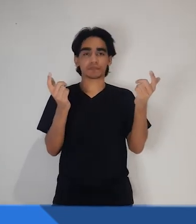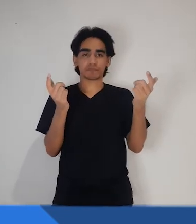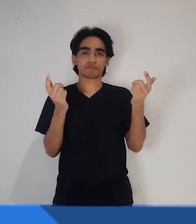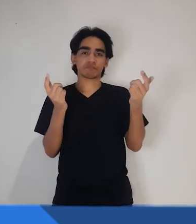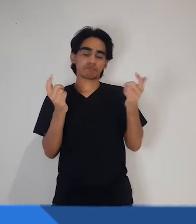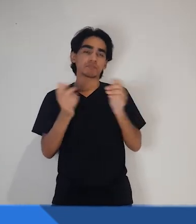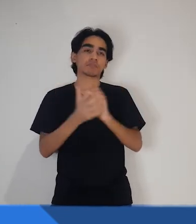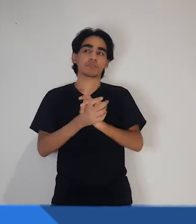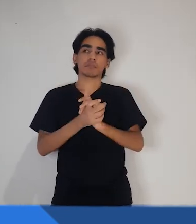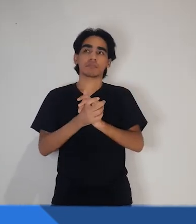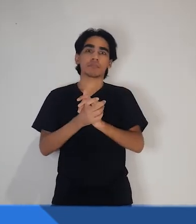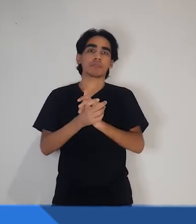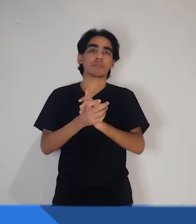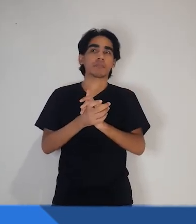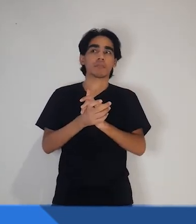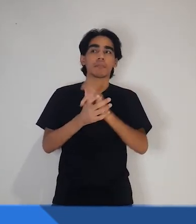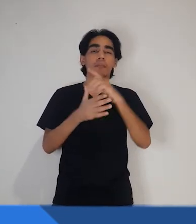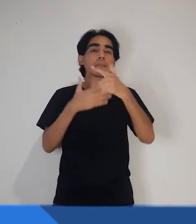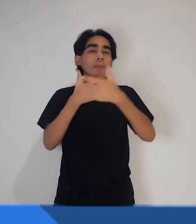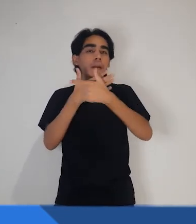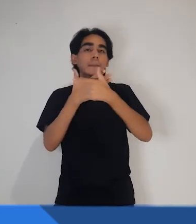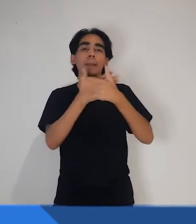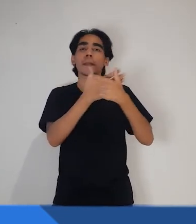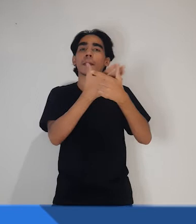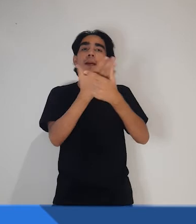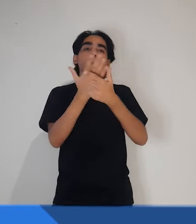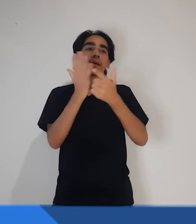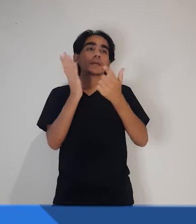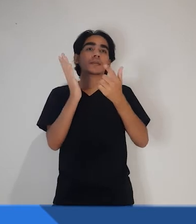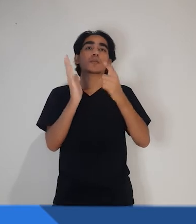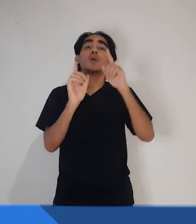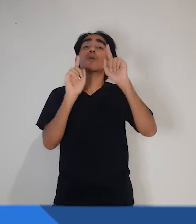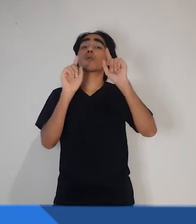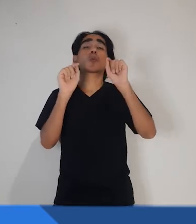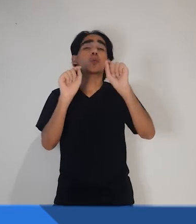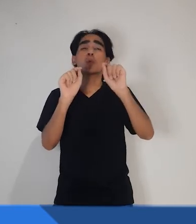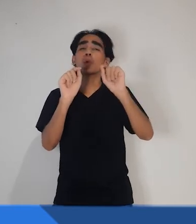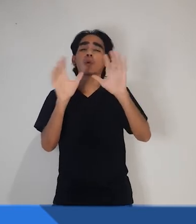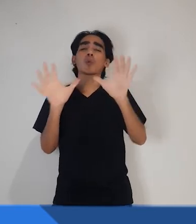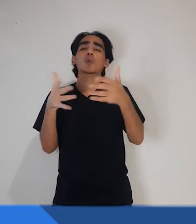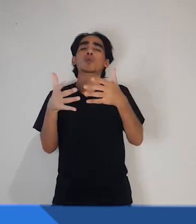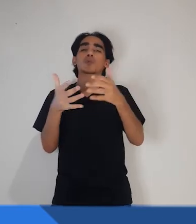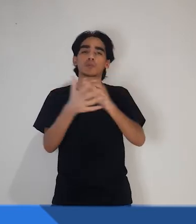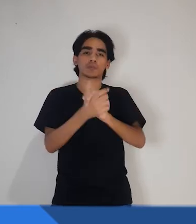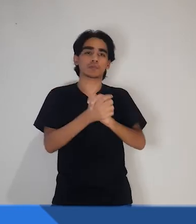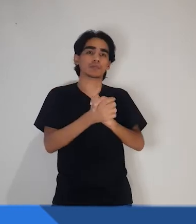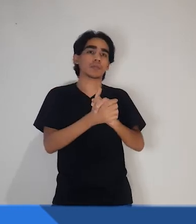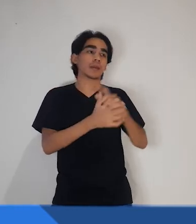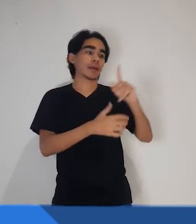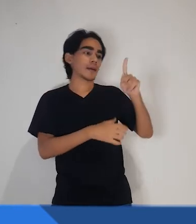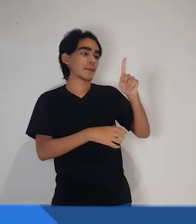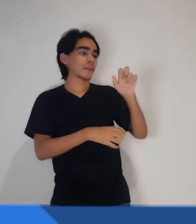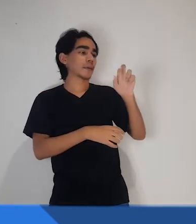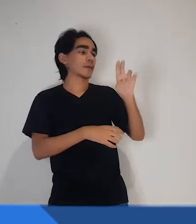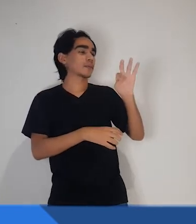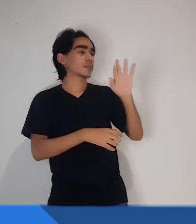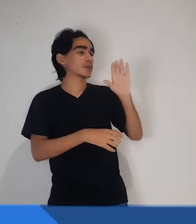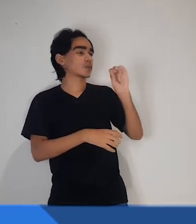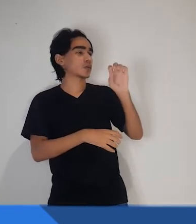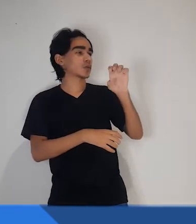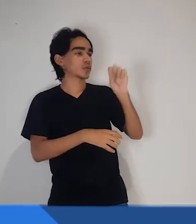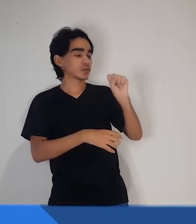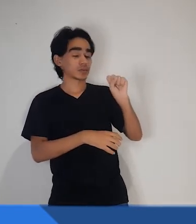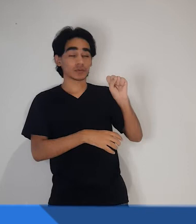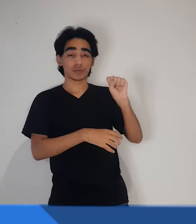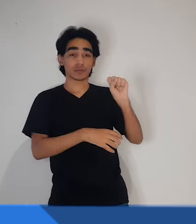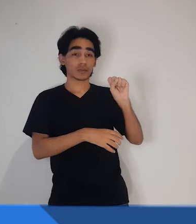Papéis são um conjunto de, número 1, aqui seria permissões, que podem